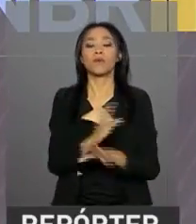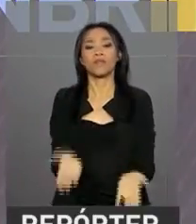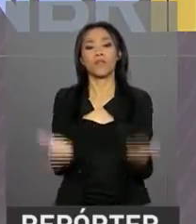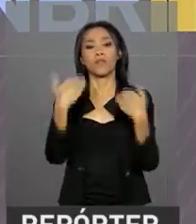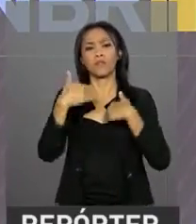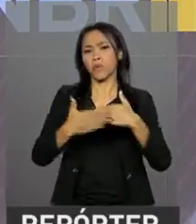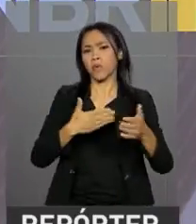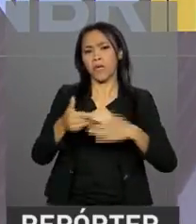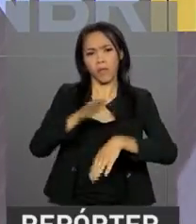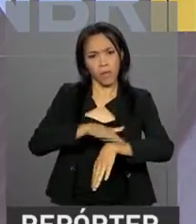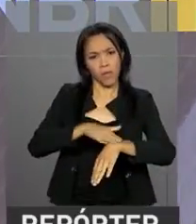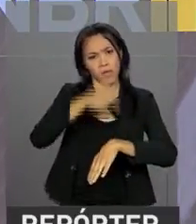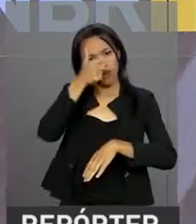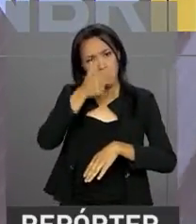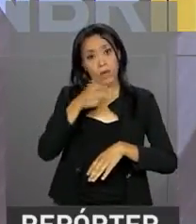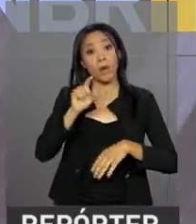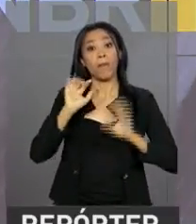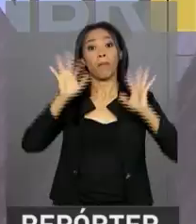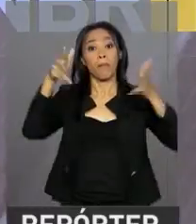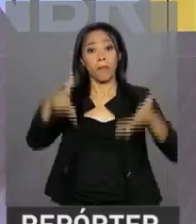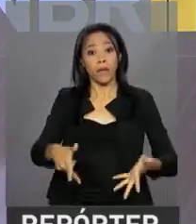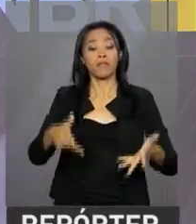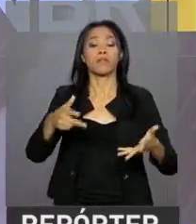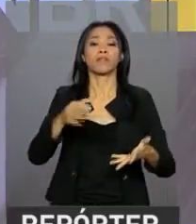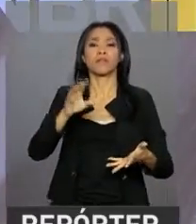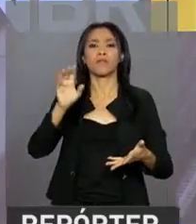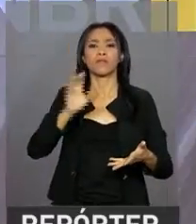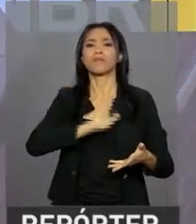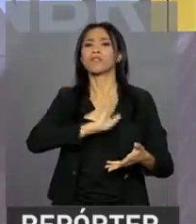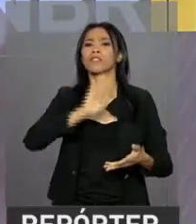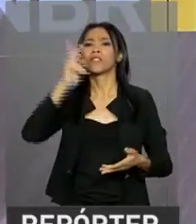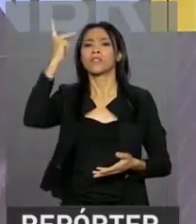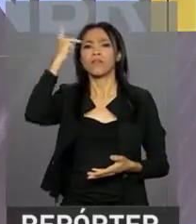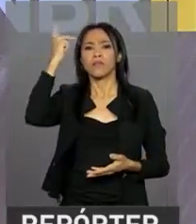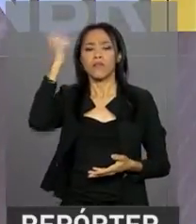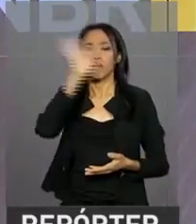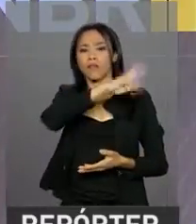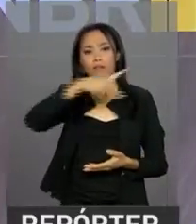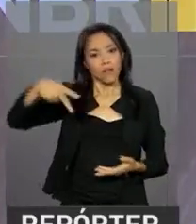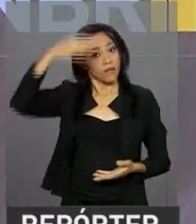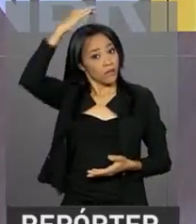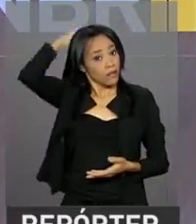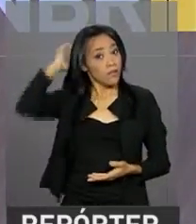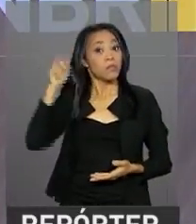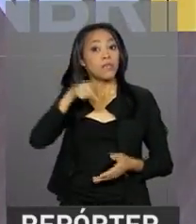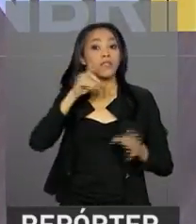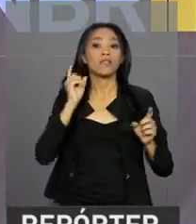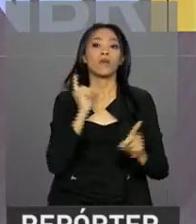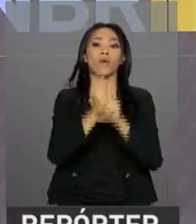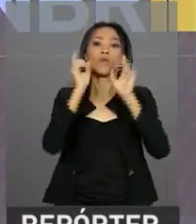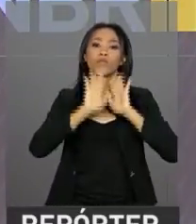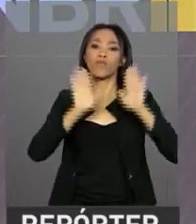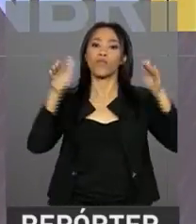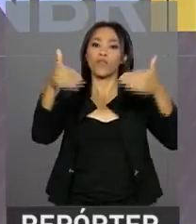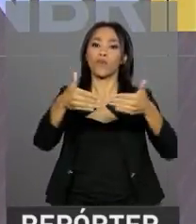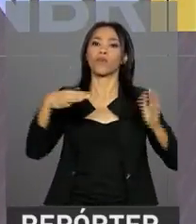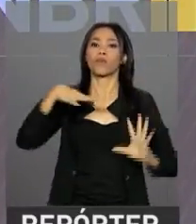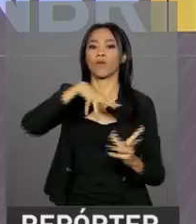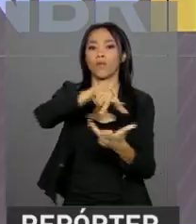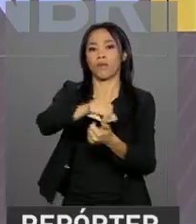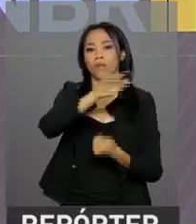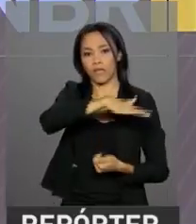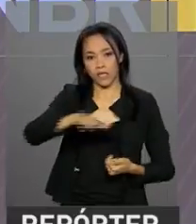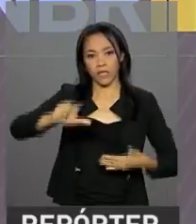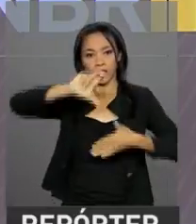qualquer momento com a participação ao vivo direto de são paulo do presidente michel temer no fórum global da criança da